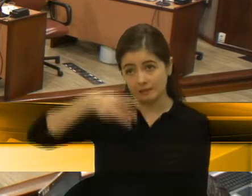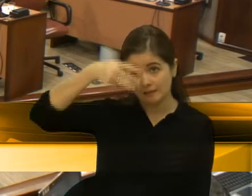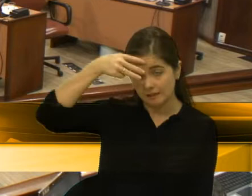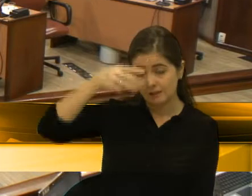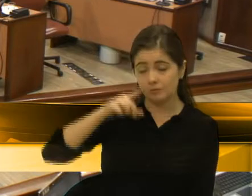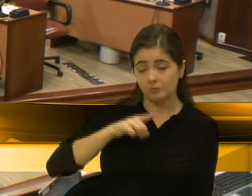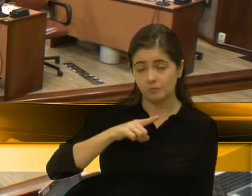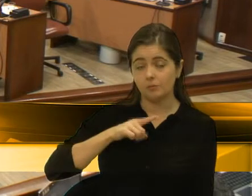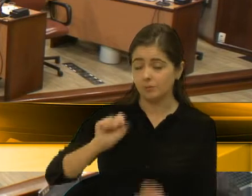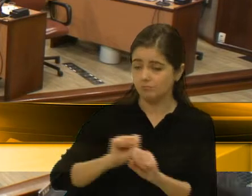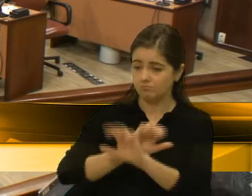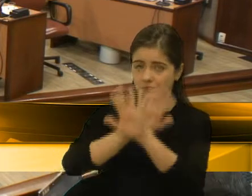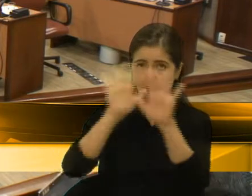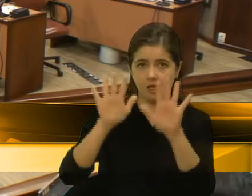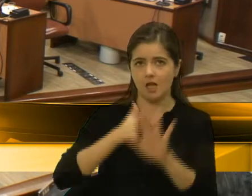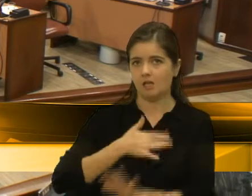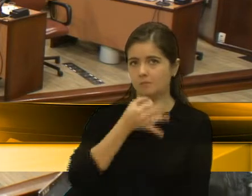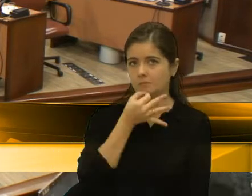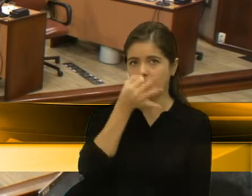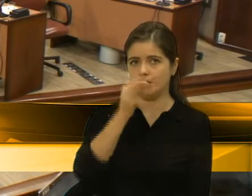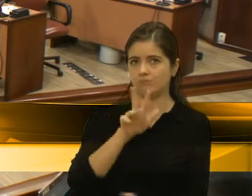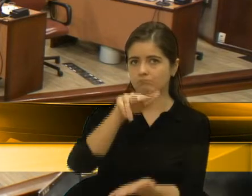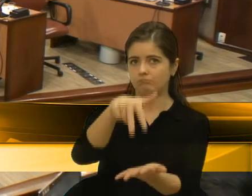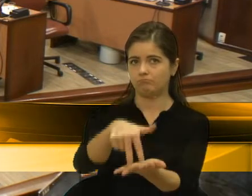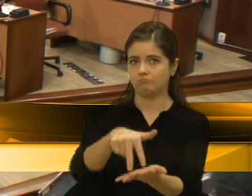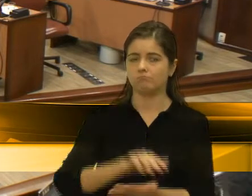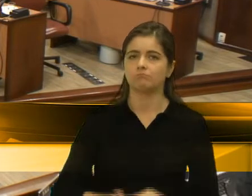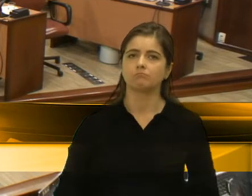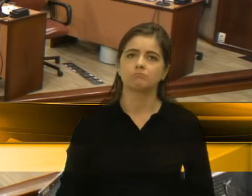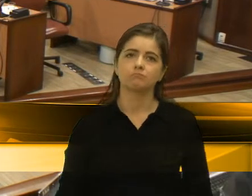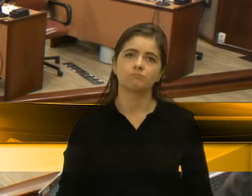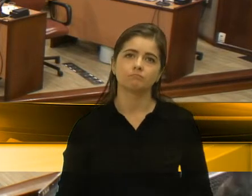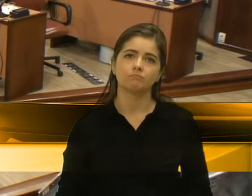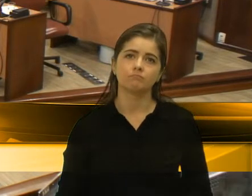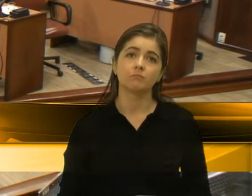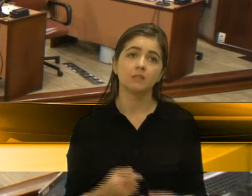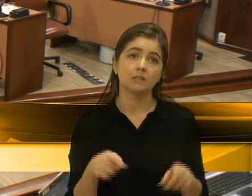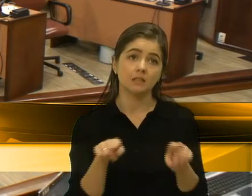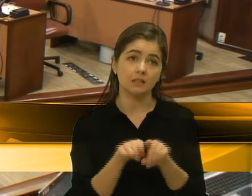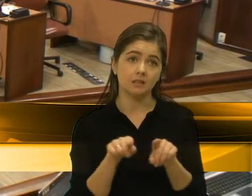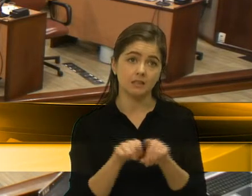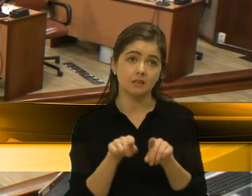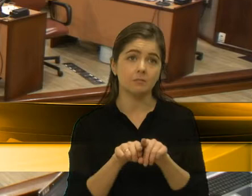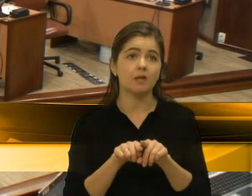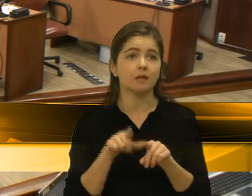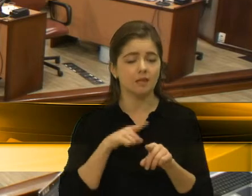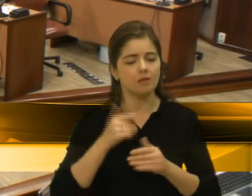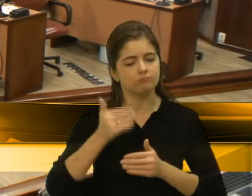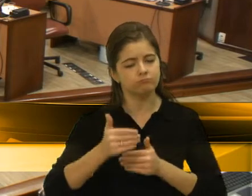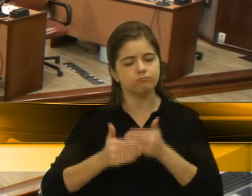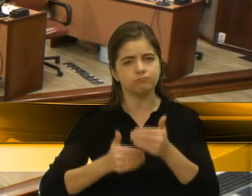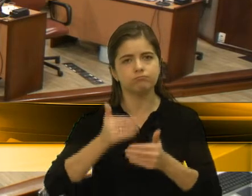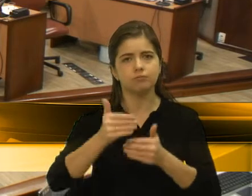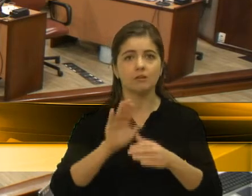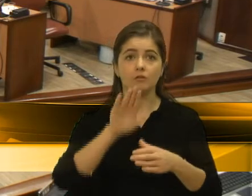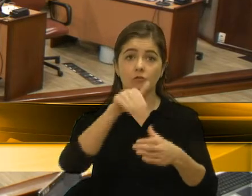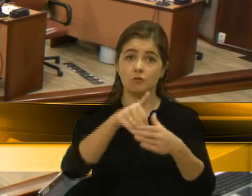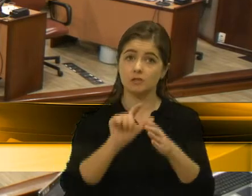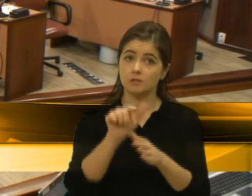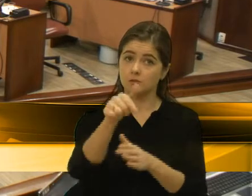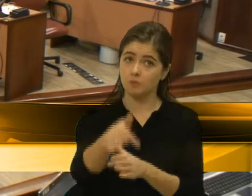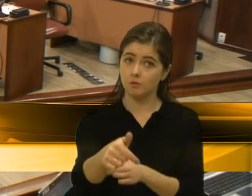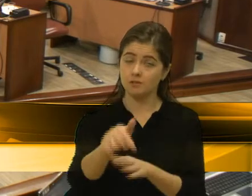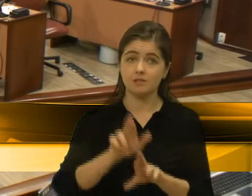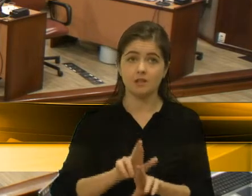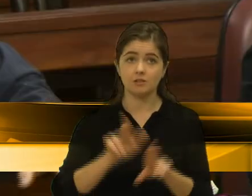muito clara, de que o procedimento de votação posterior é diferente do